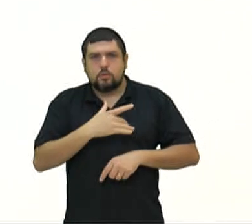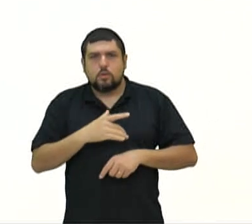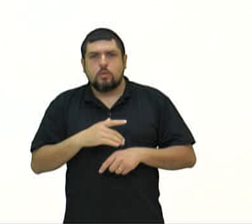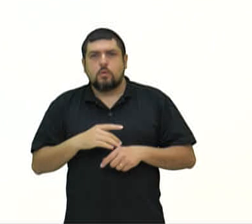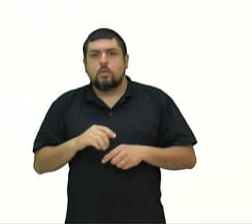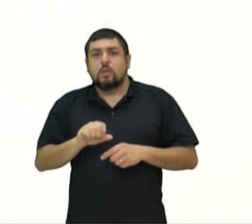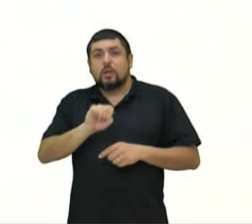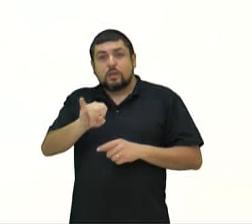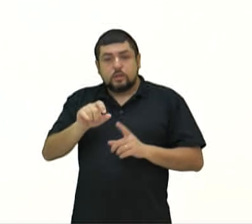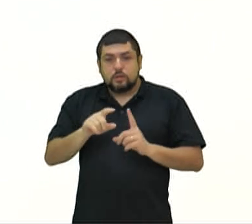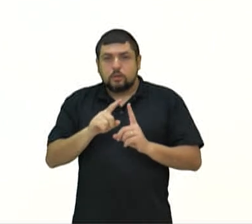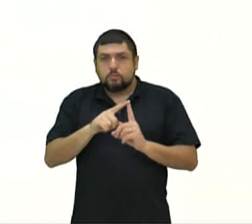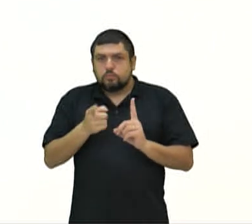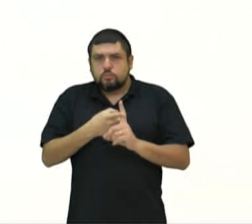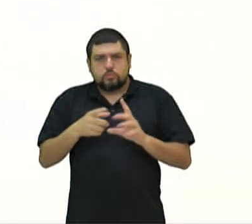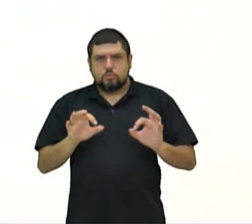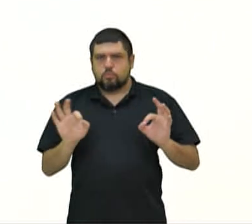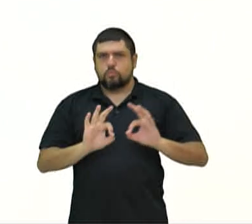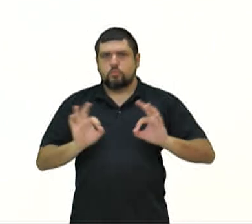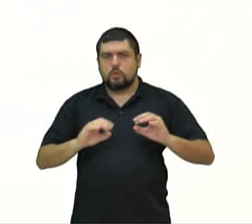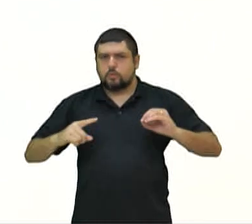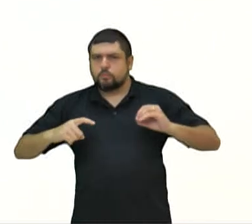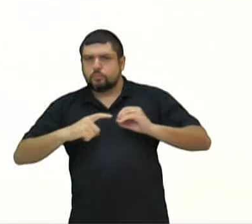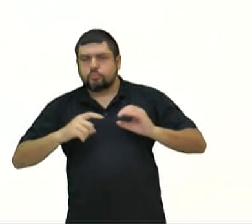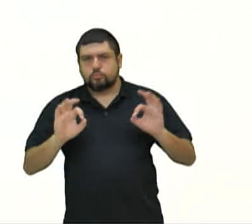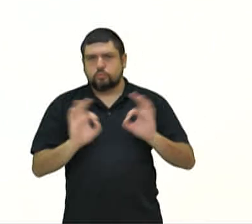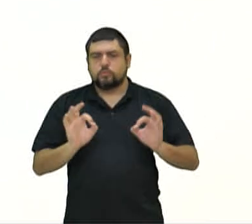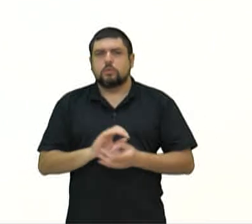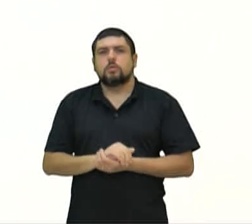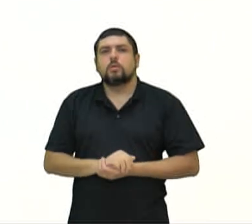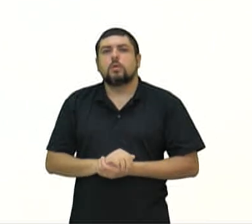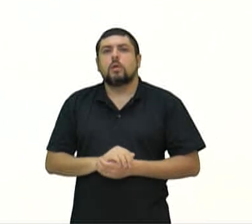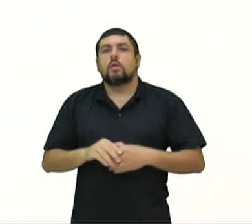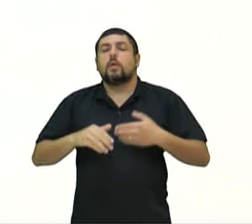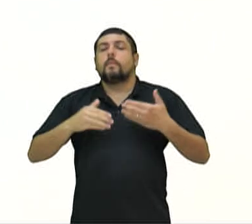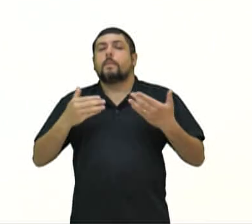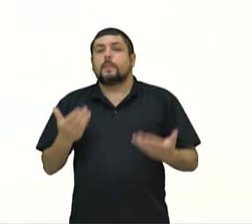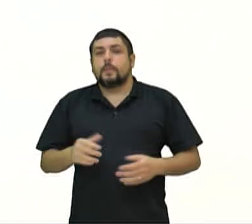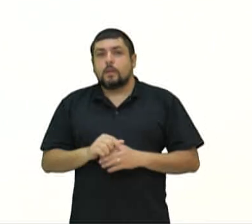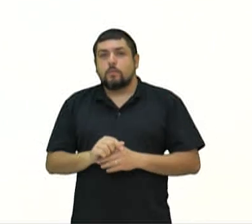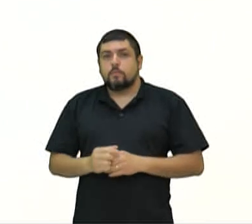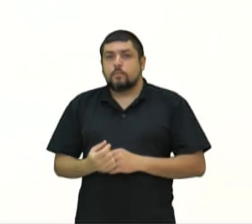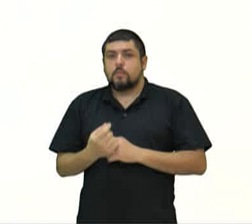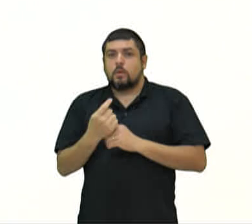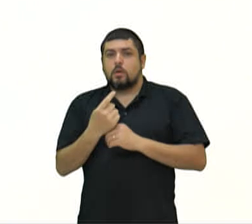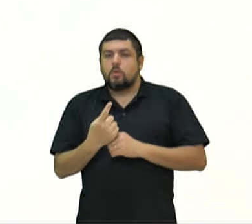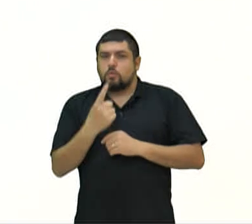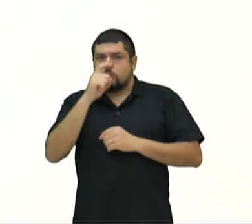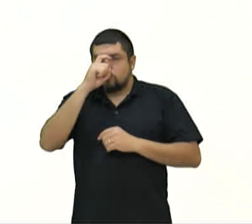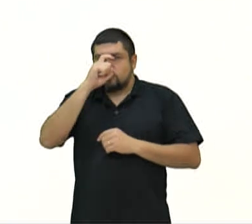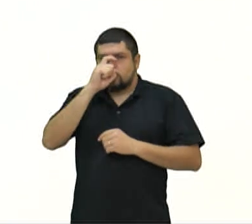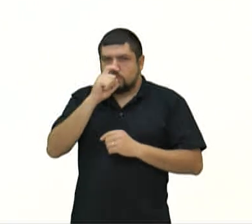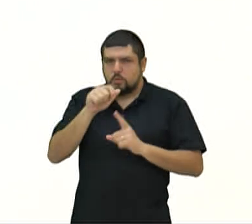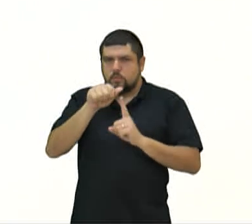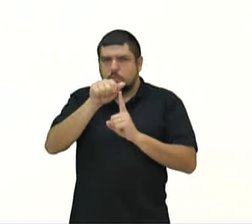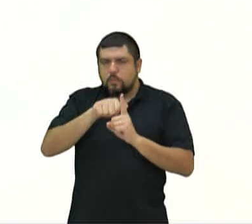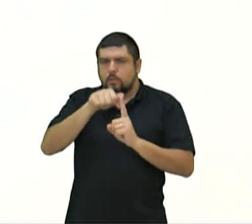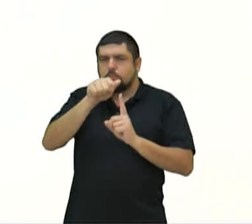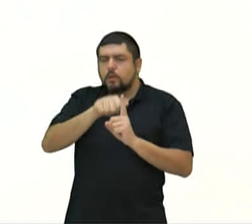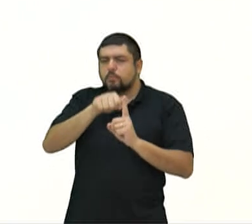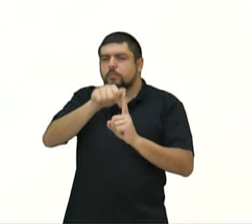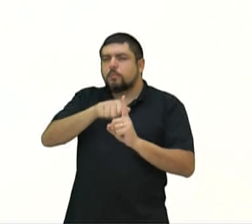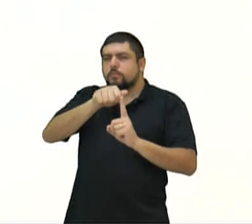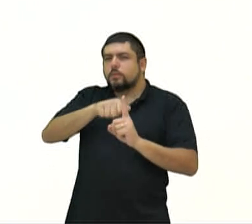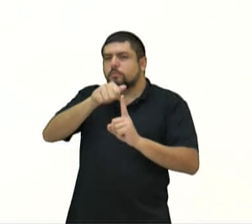se caso não houver a fecundação. Portanto, considerando em média uma menstruação por mês, concluiremos que ela terá